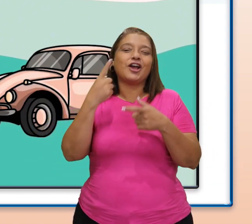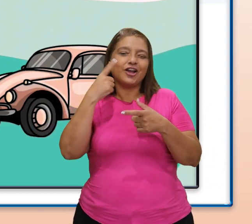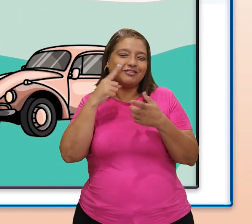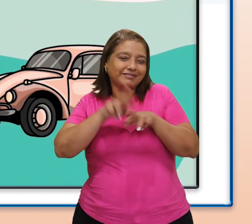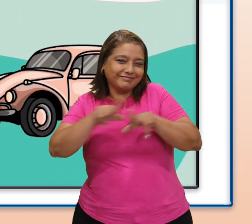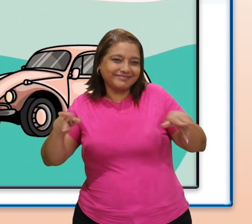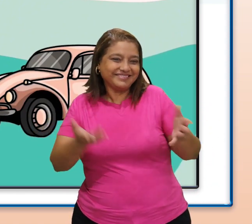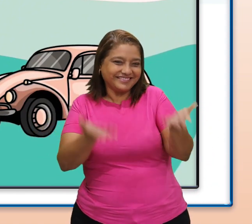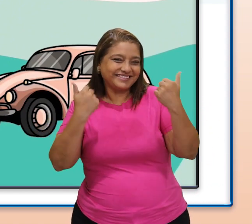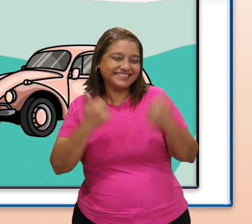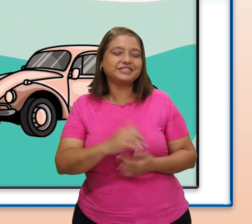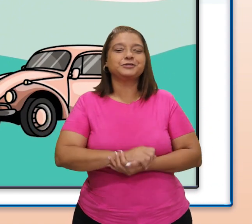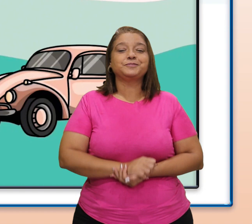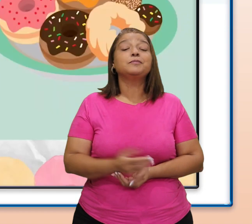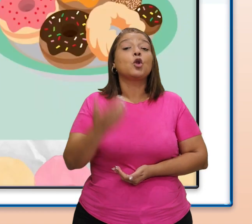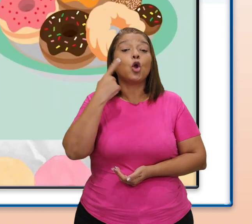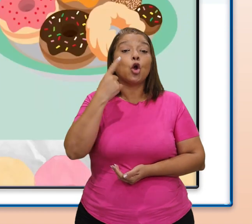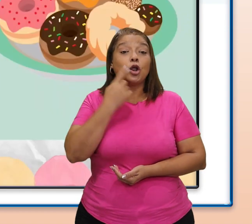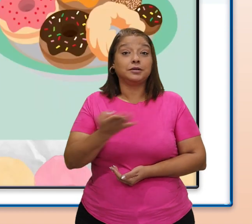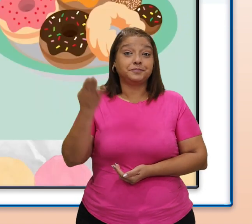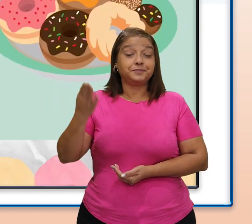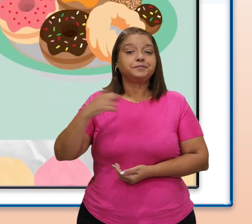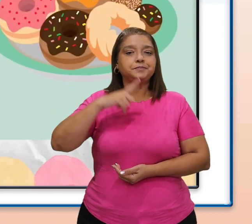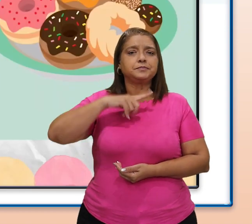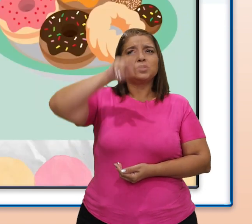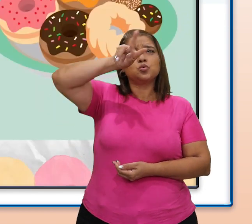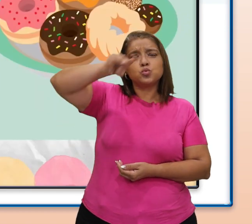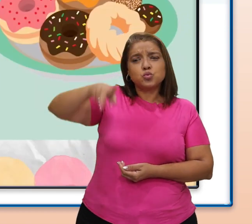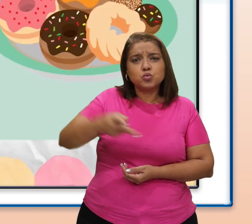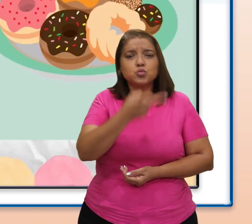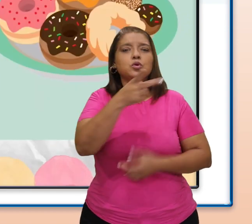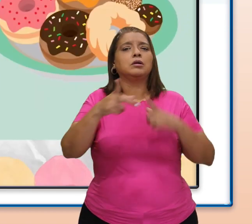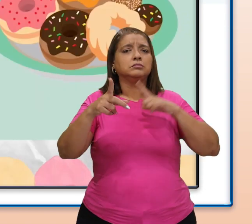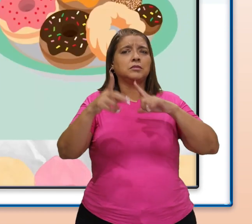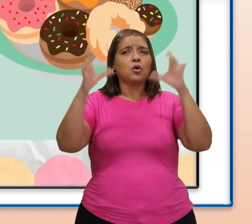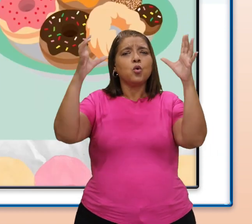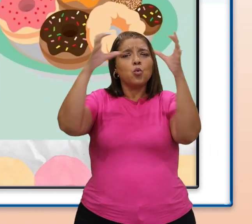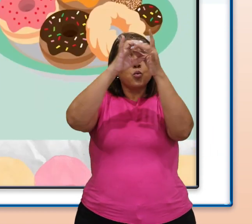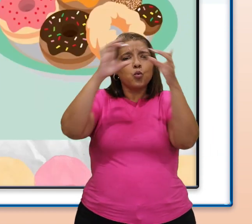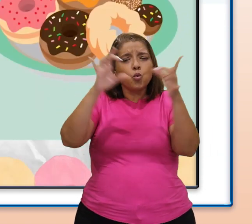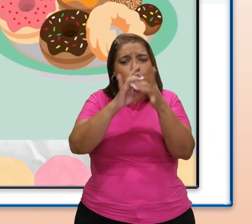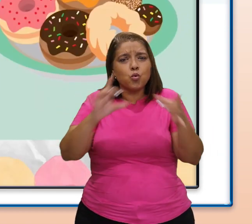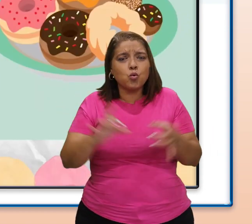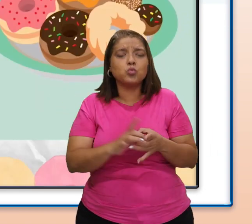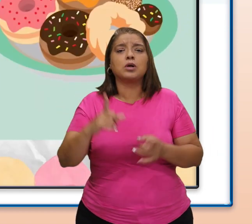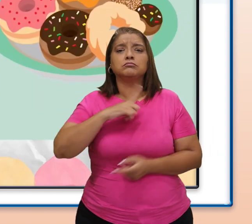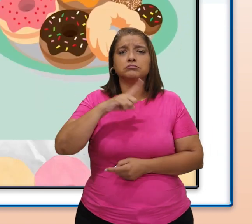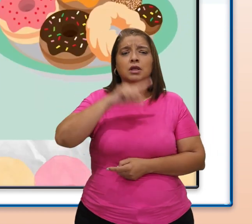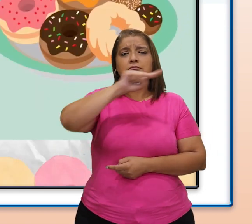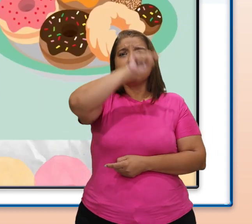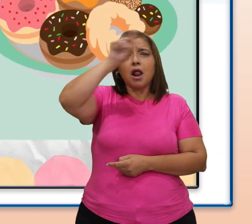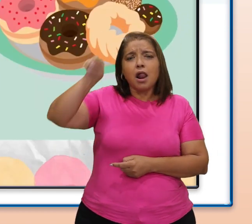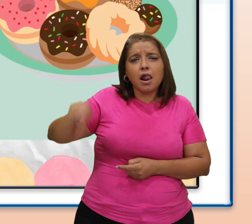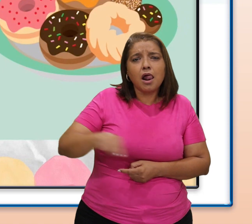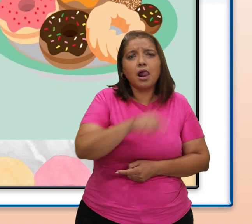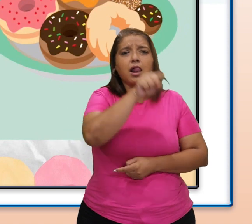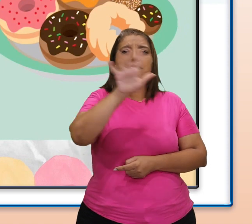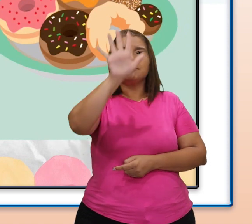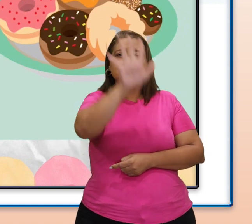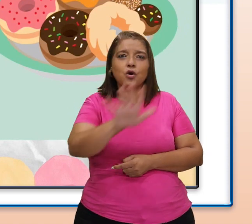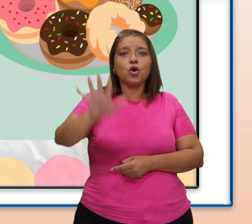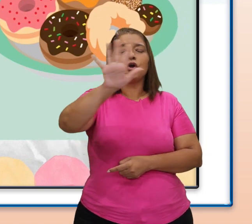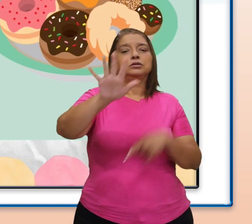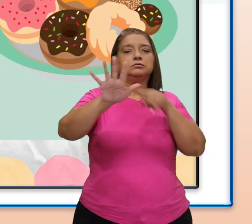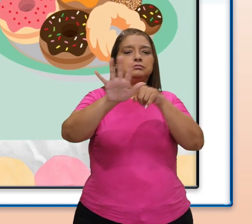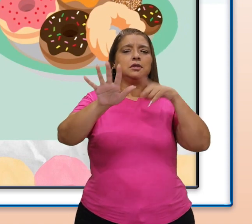lá? Uma circunferência é o conjunto de todos os pontos em um plano que estão a